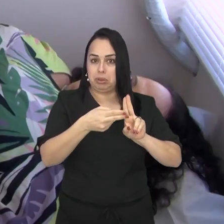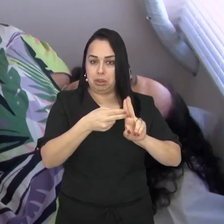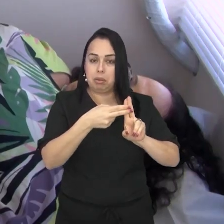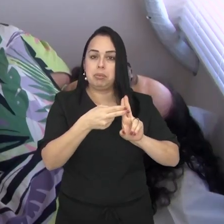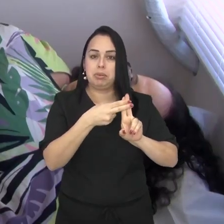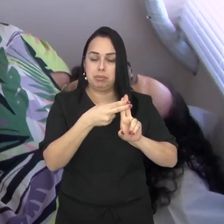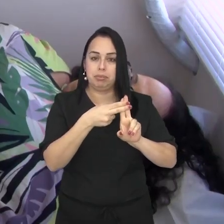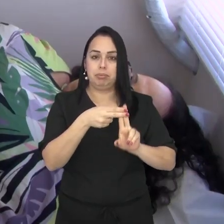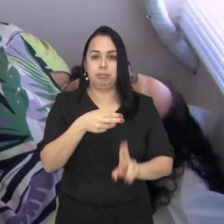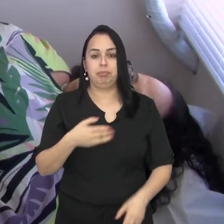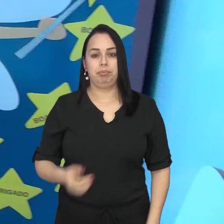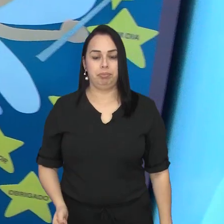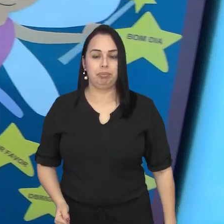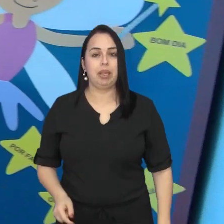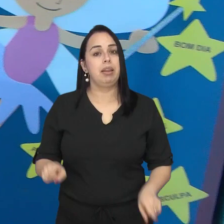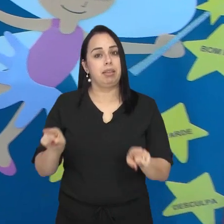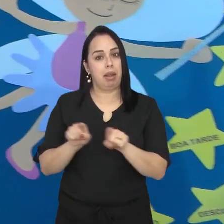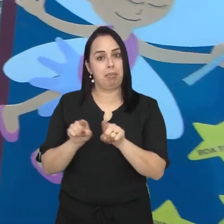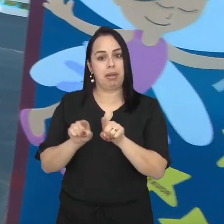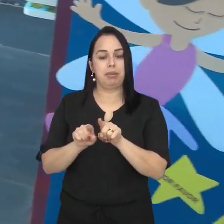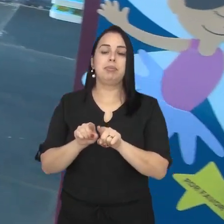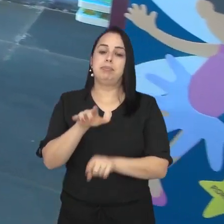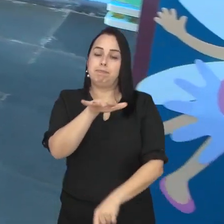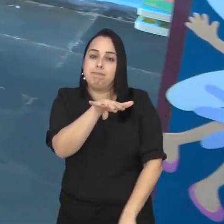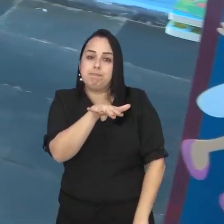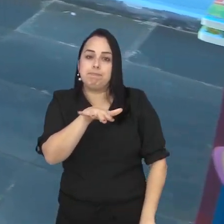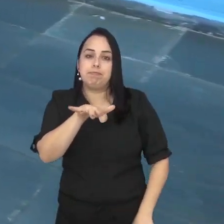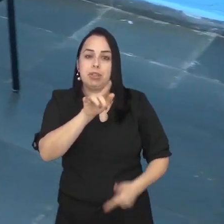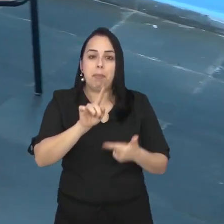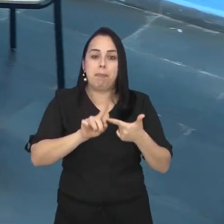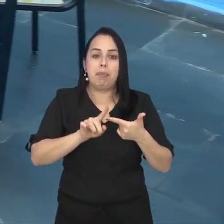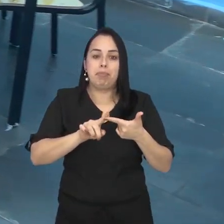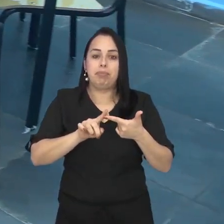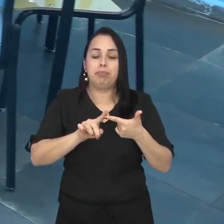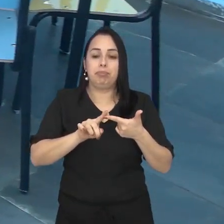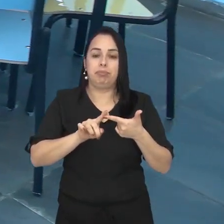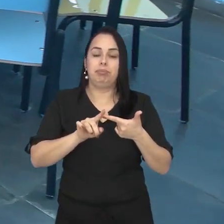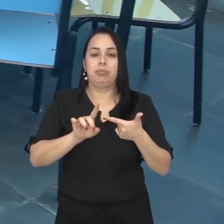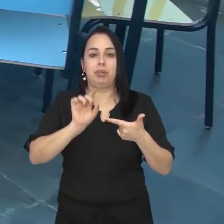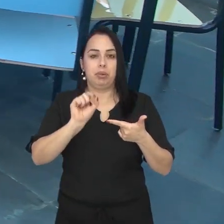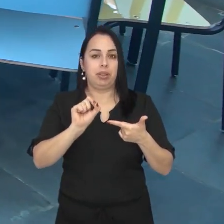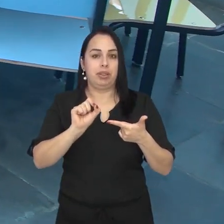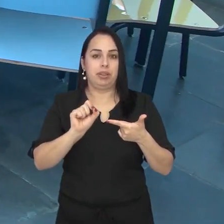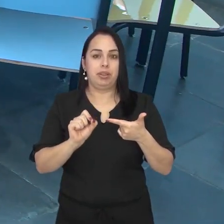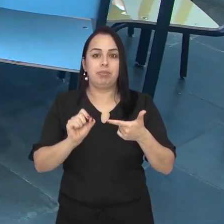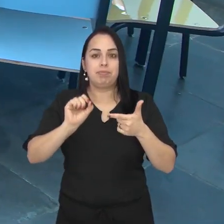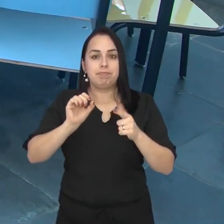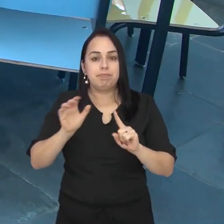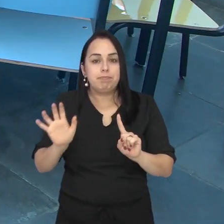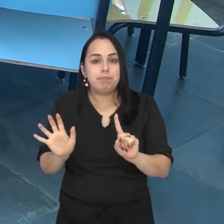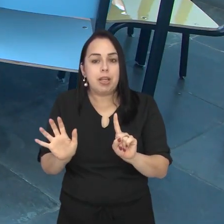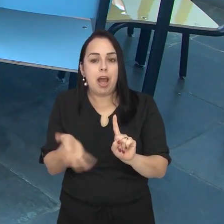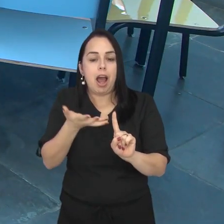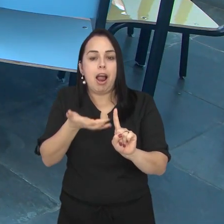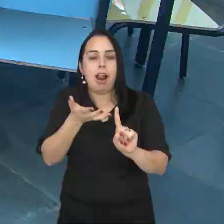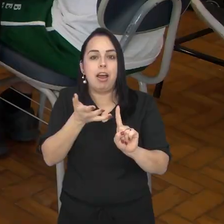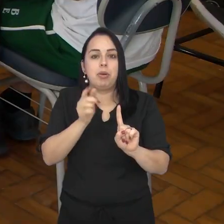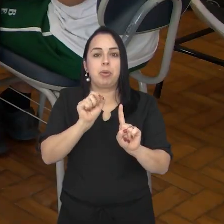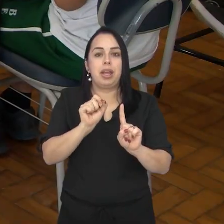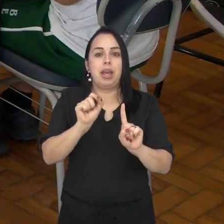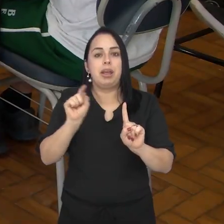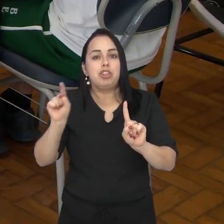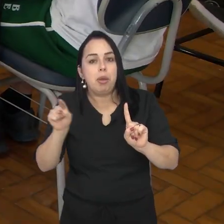Saúde em âmbito municipal. Ainda na área, outro projeto de destaque institui o Programa de Incentivo à Utilização